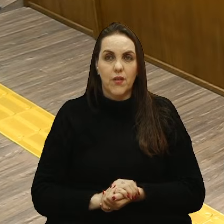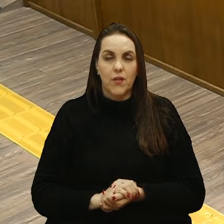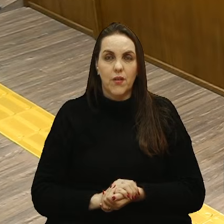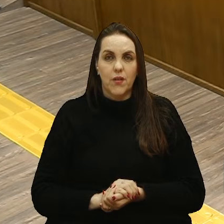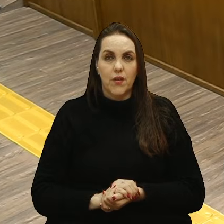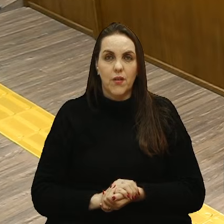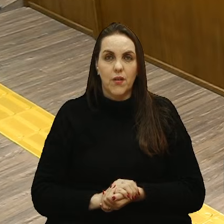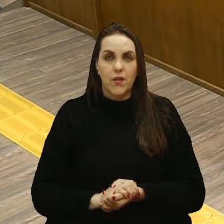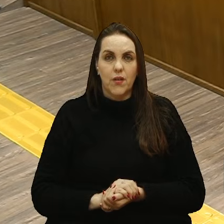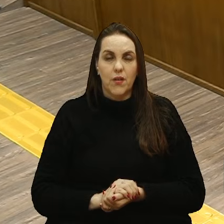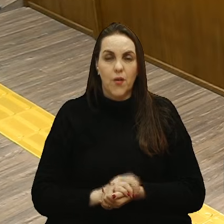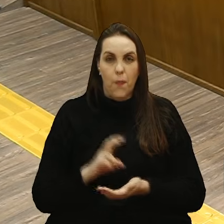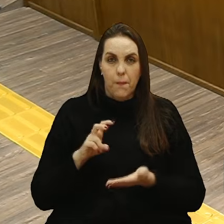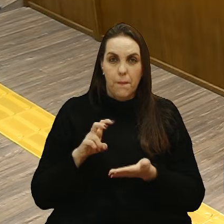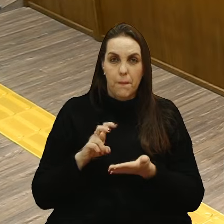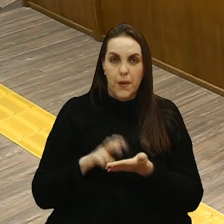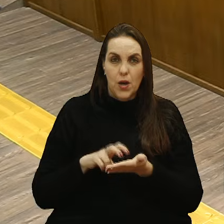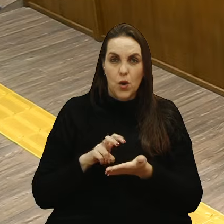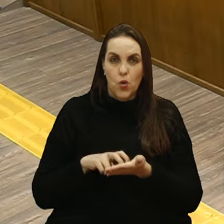o banco